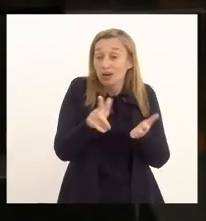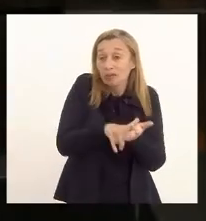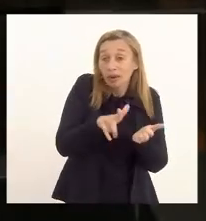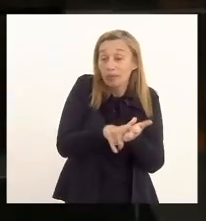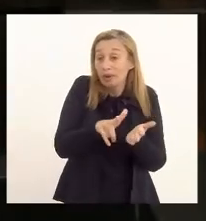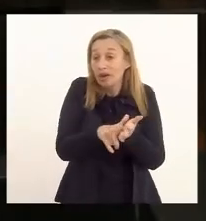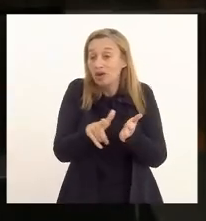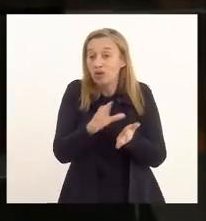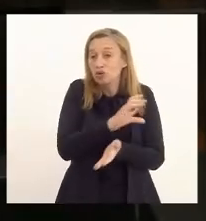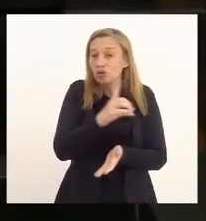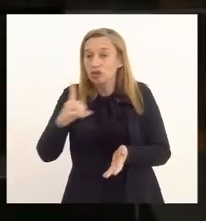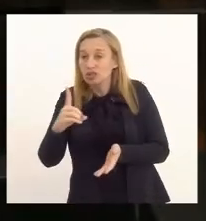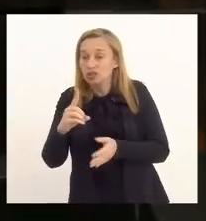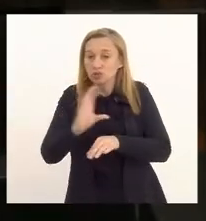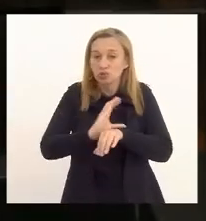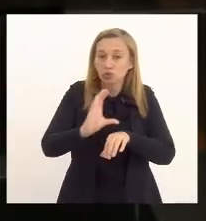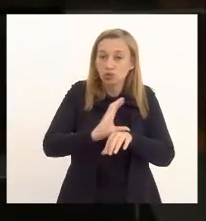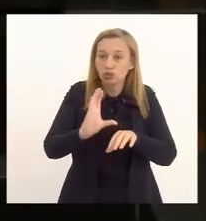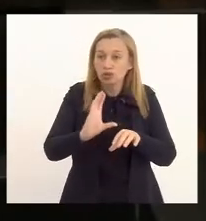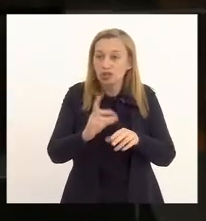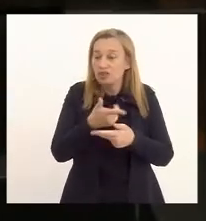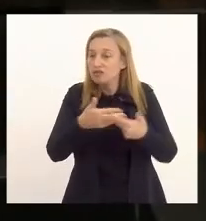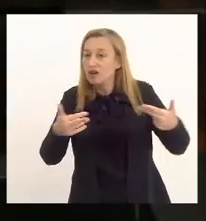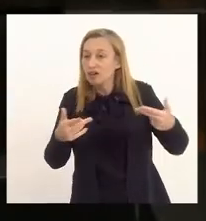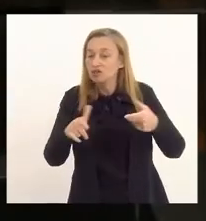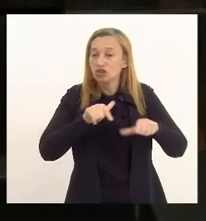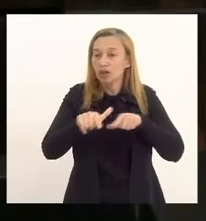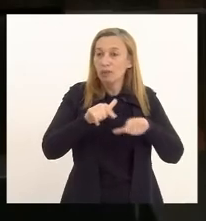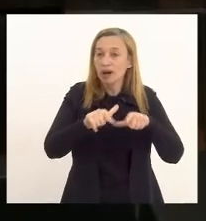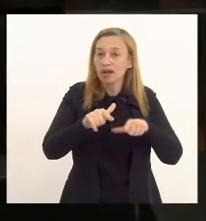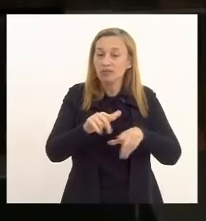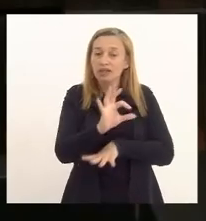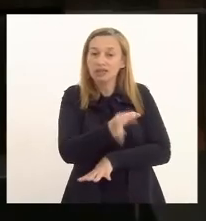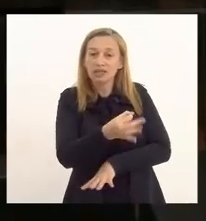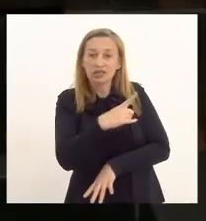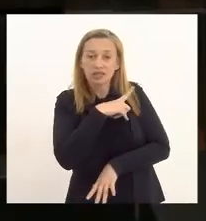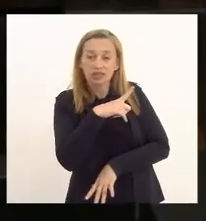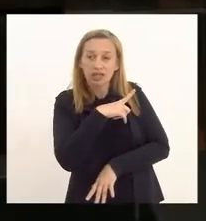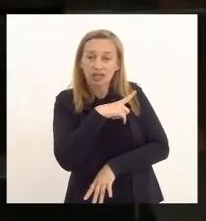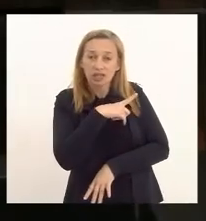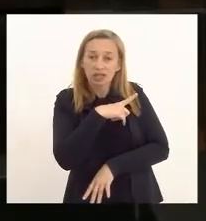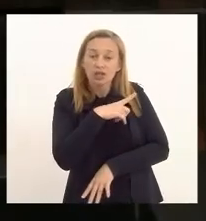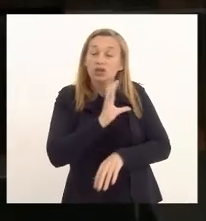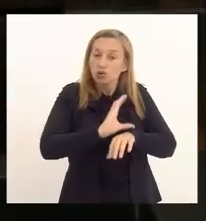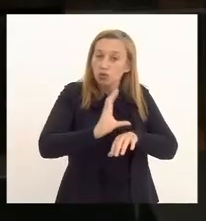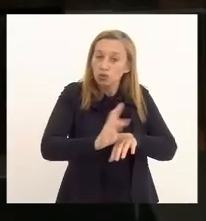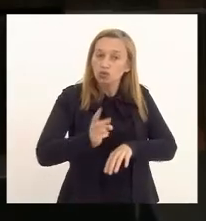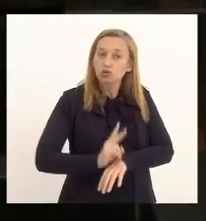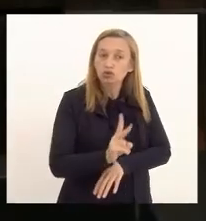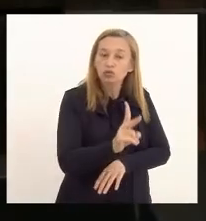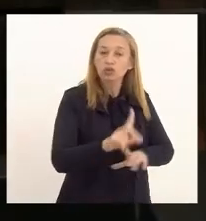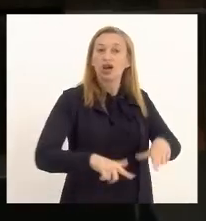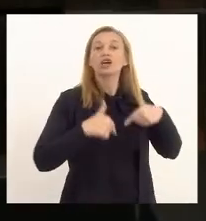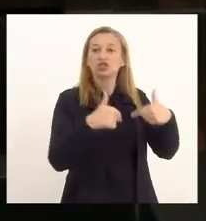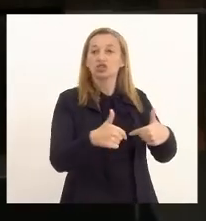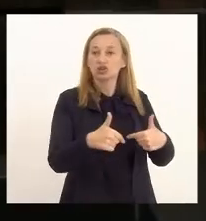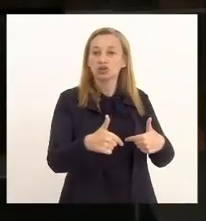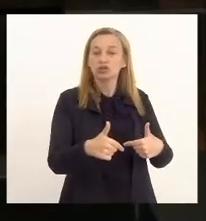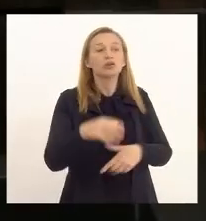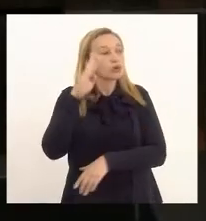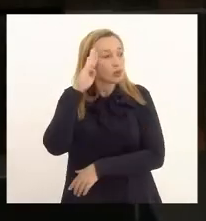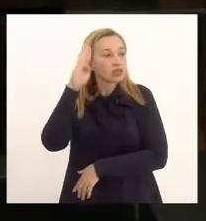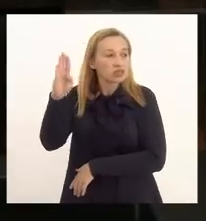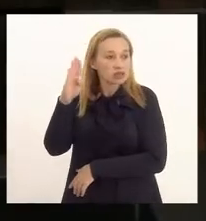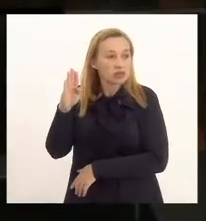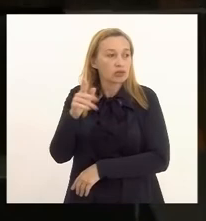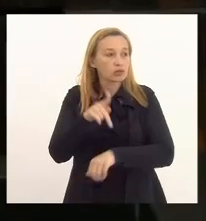o coordenador do curso tem que acumular tarefas para garantir que o curso continue funcionando, um curso fundamental